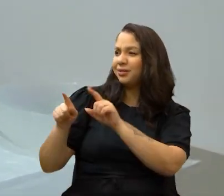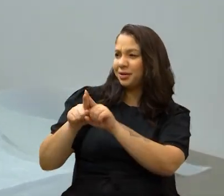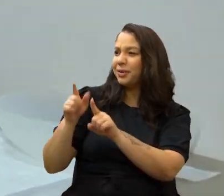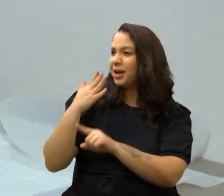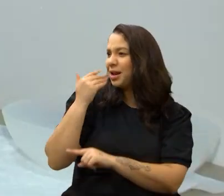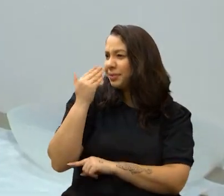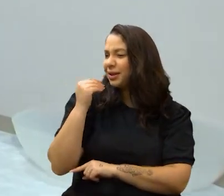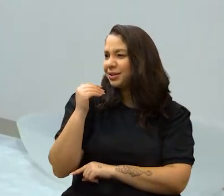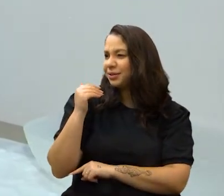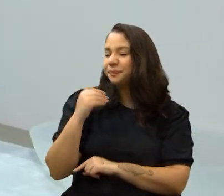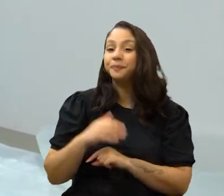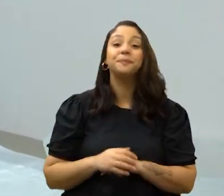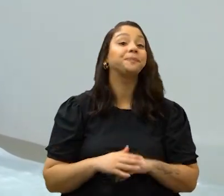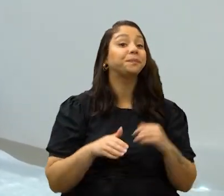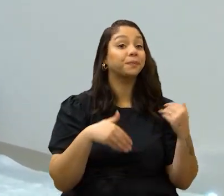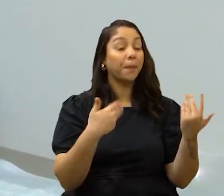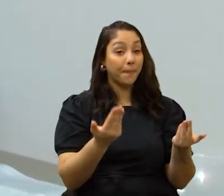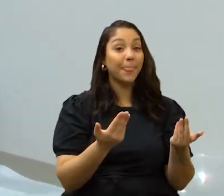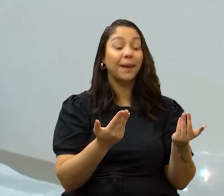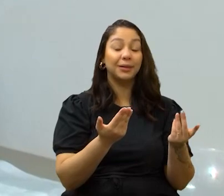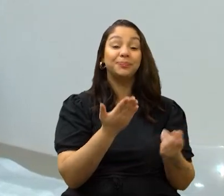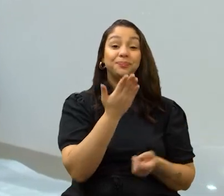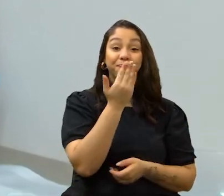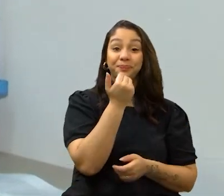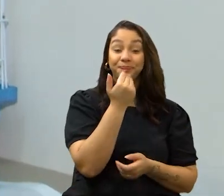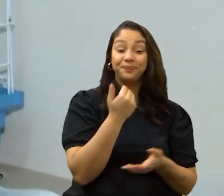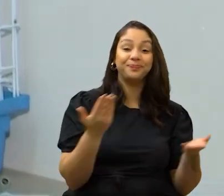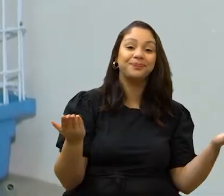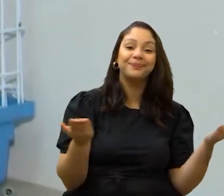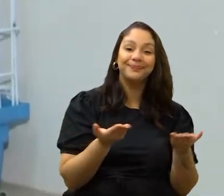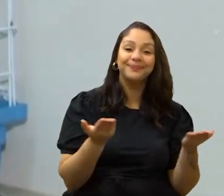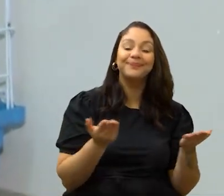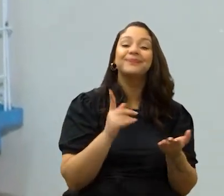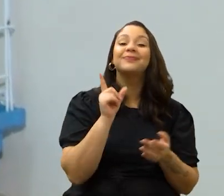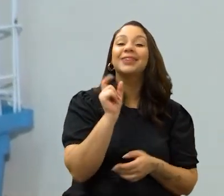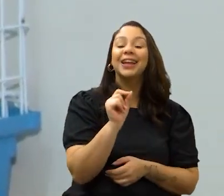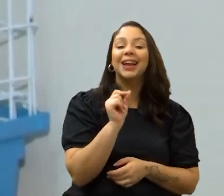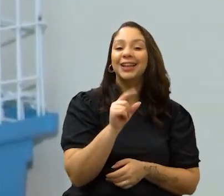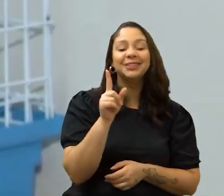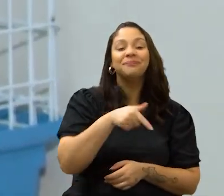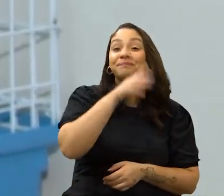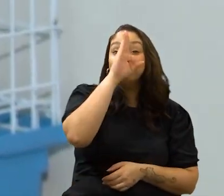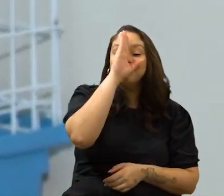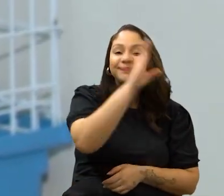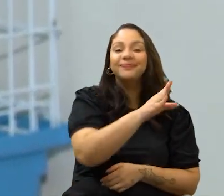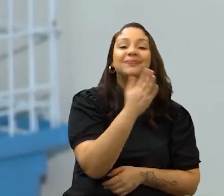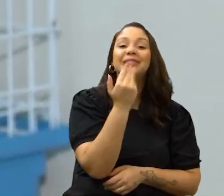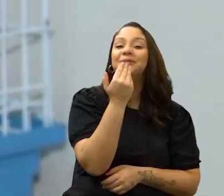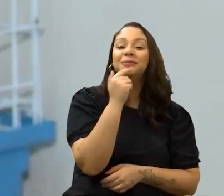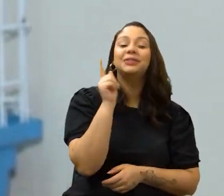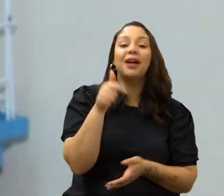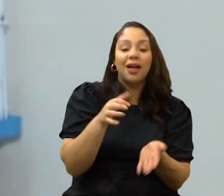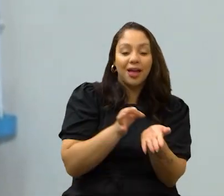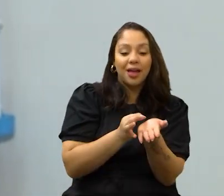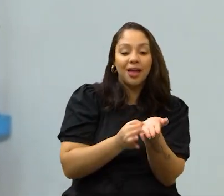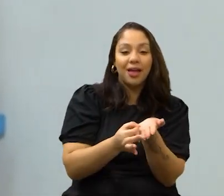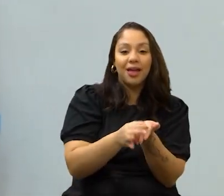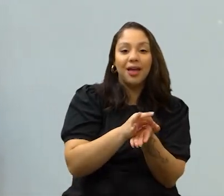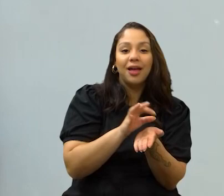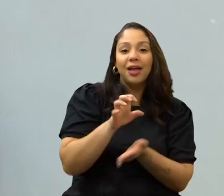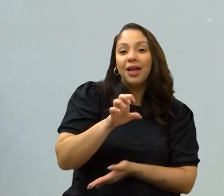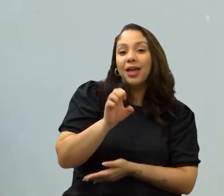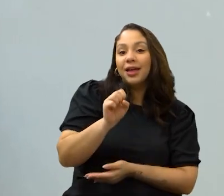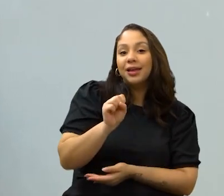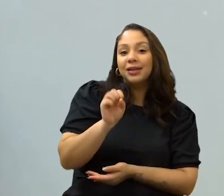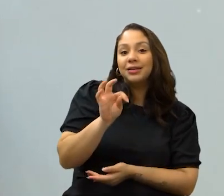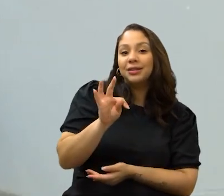questão também de alimentação? Então a alimentação deles, hoje em dia, a gente diz que o principal alimento é a ração